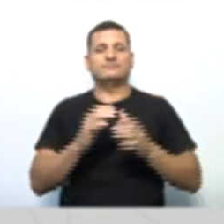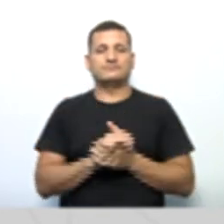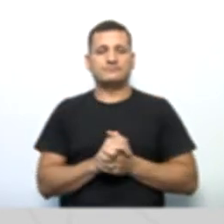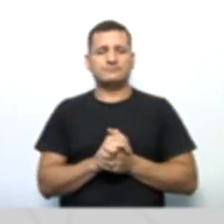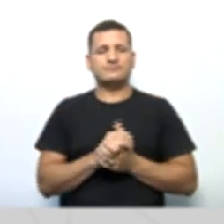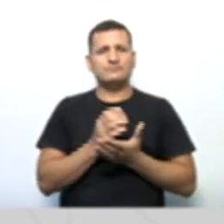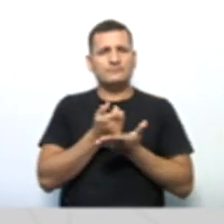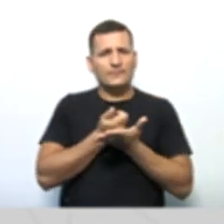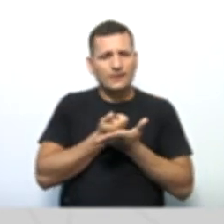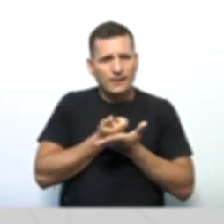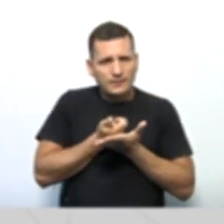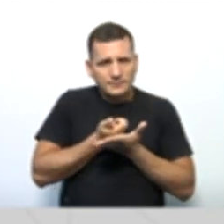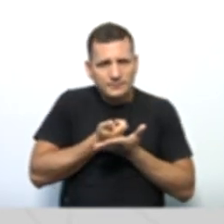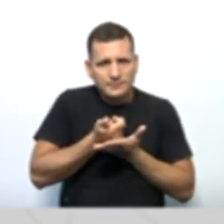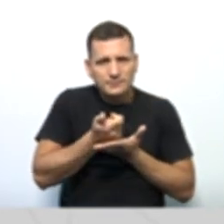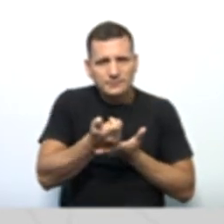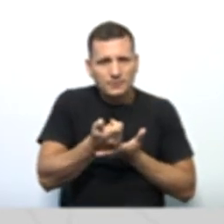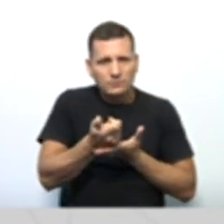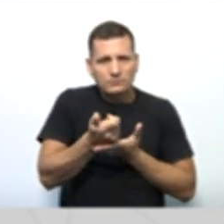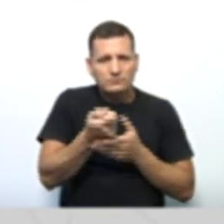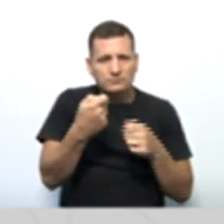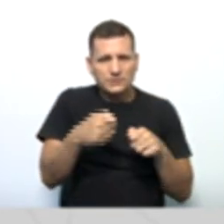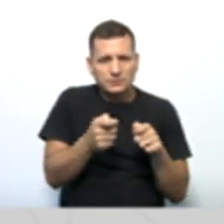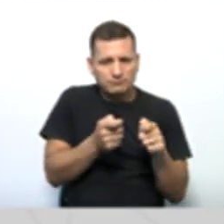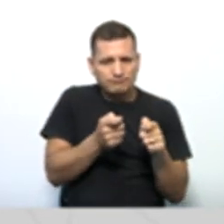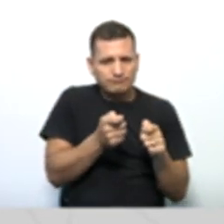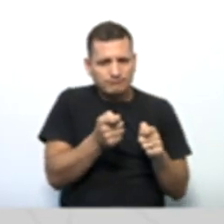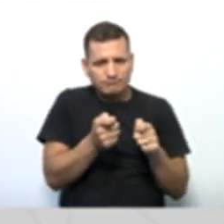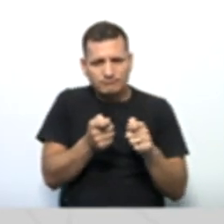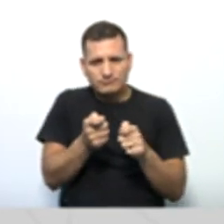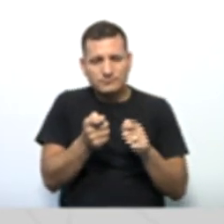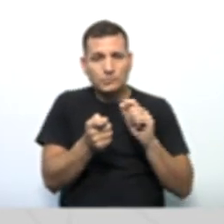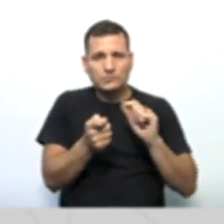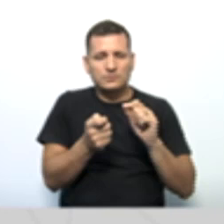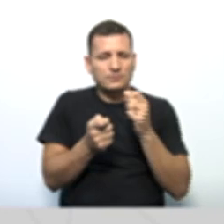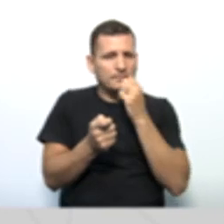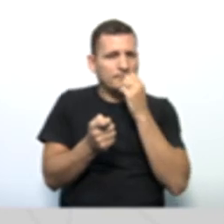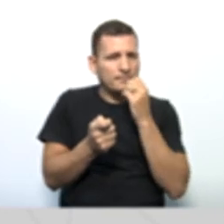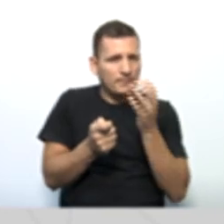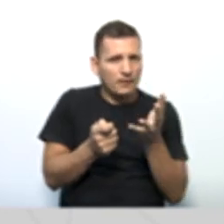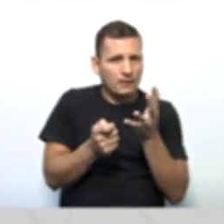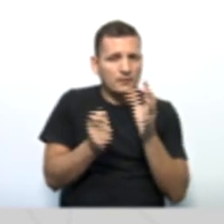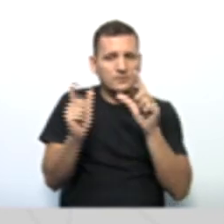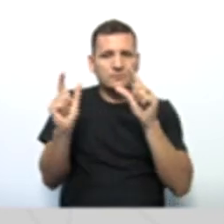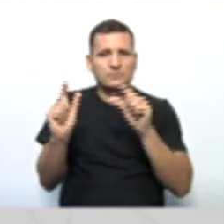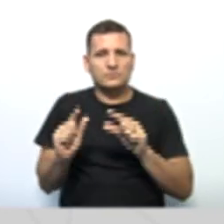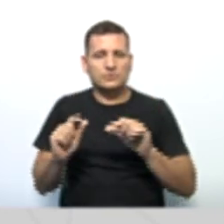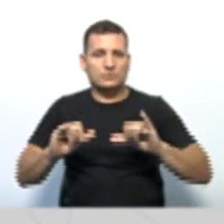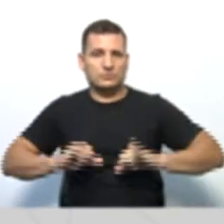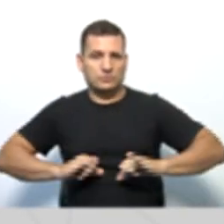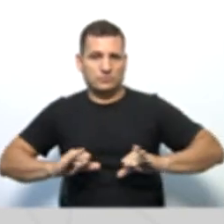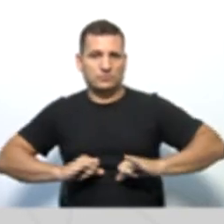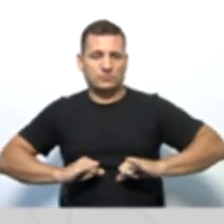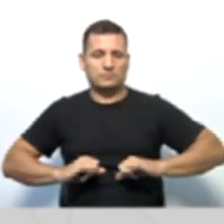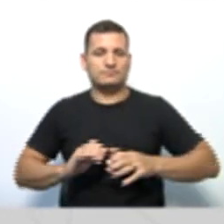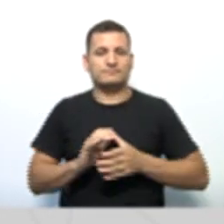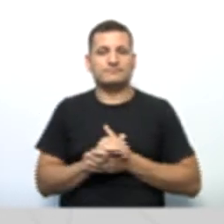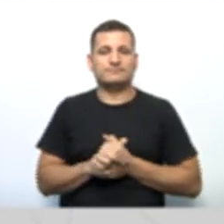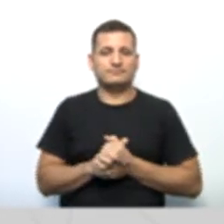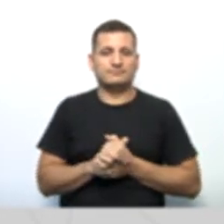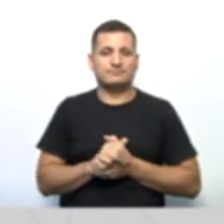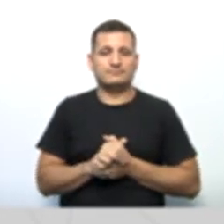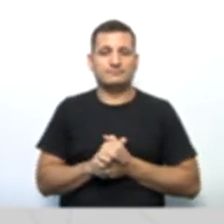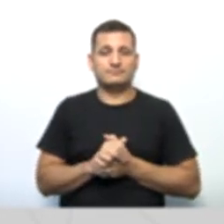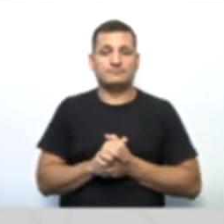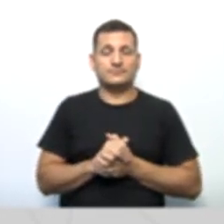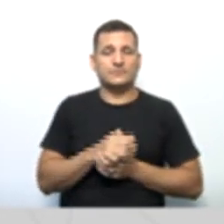ser conduzida para produzir o bem-estar e reduzir o sofrimento. Aqui a gente tem duas palavrinhas-chave, hein, professor? Ó,